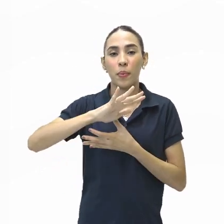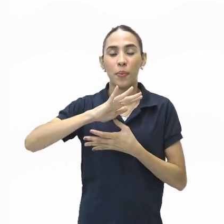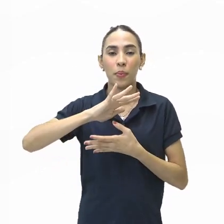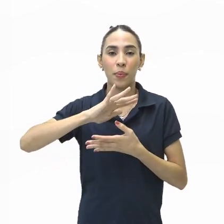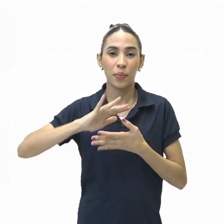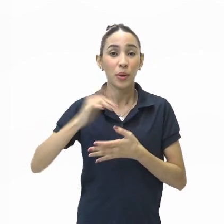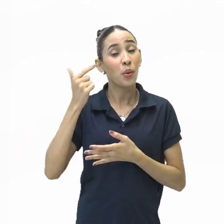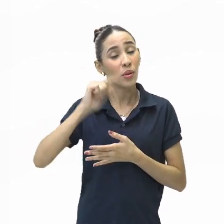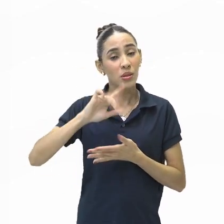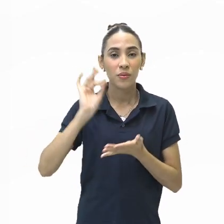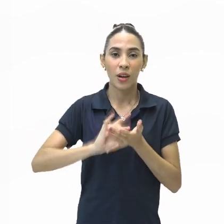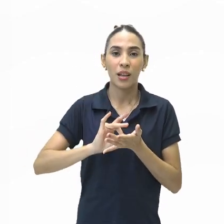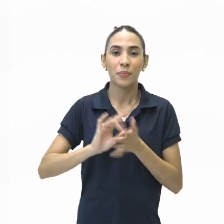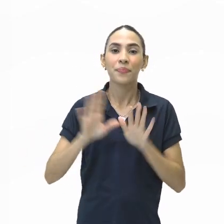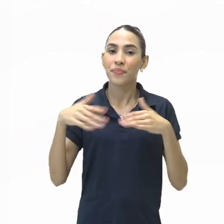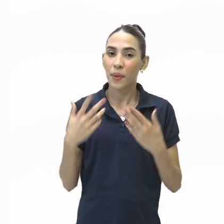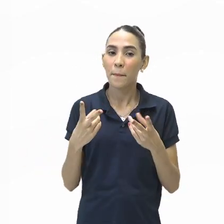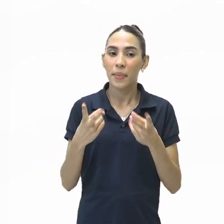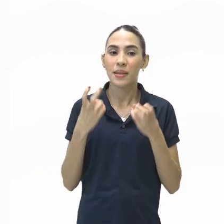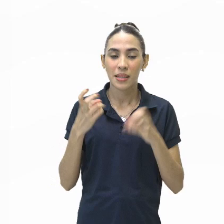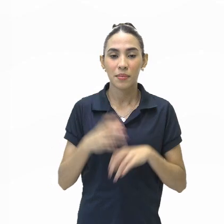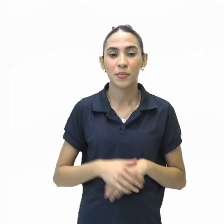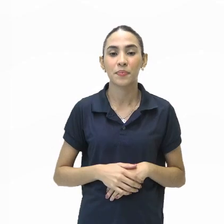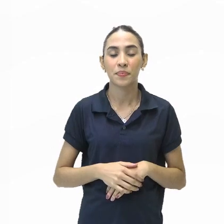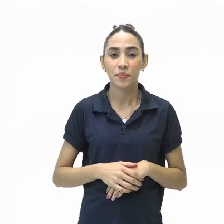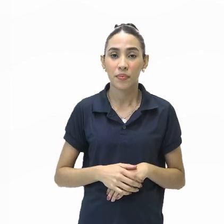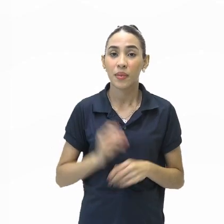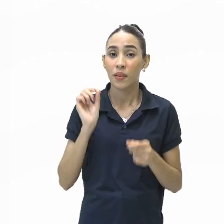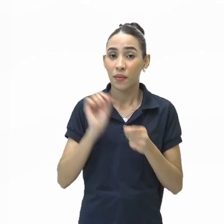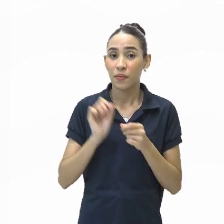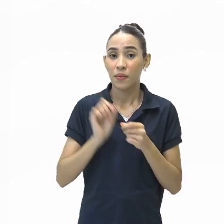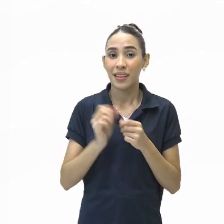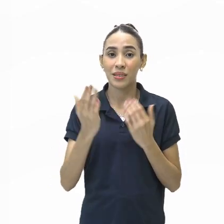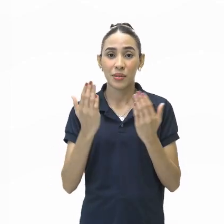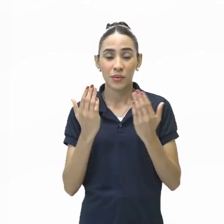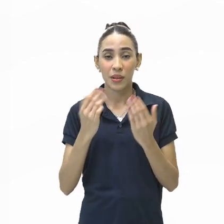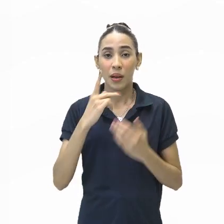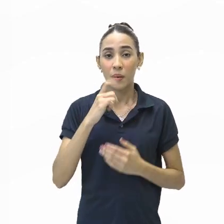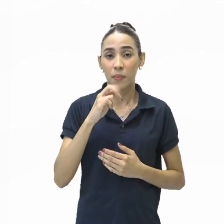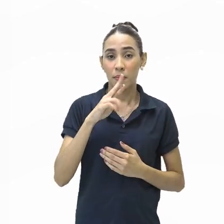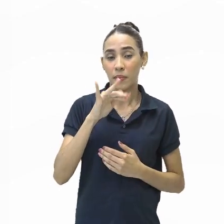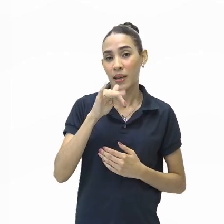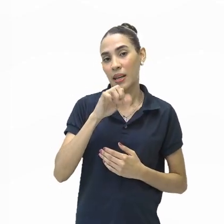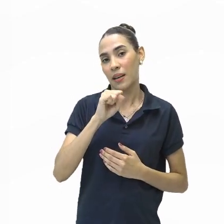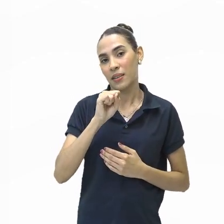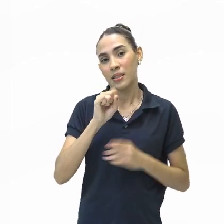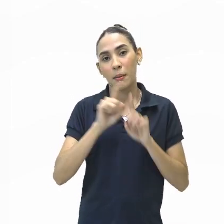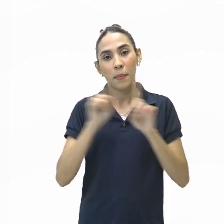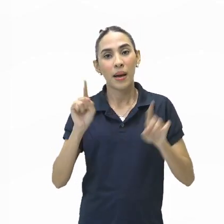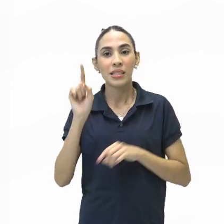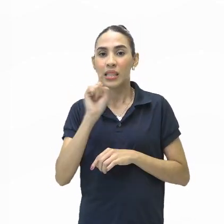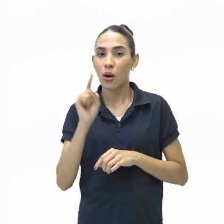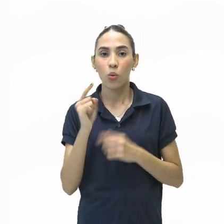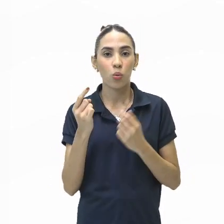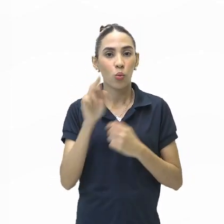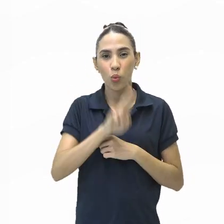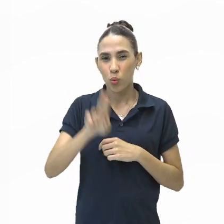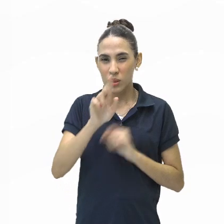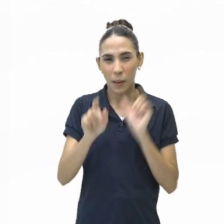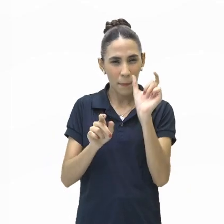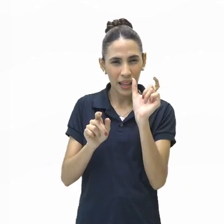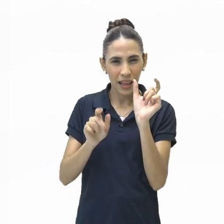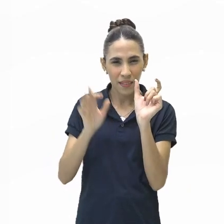agora conseguindo. Então, vejam que ele faz essa paráfrase, mas não usa exatamente as palavras